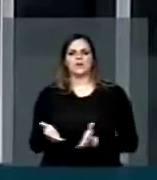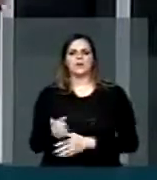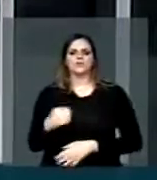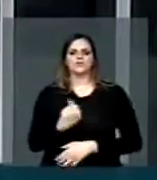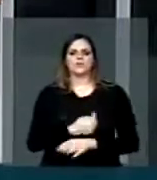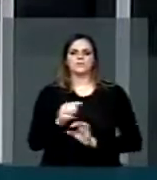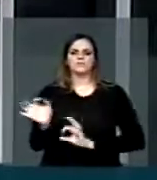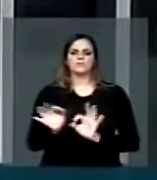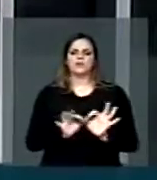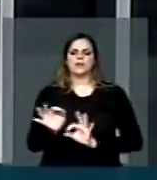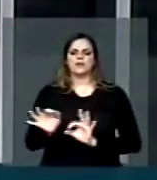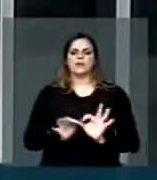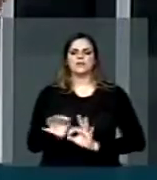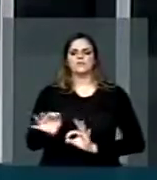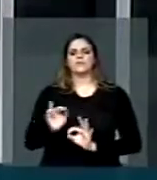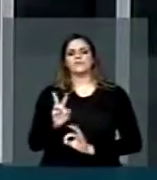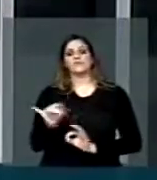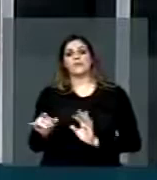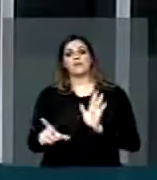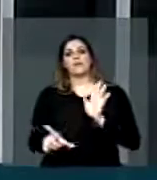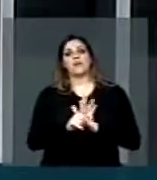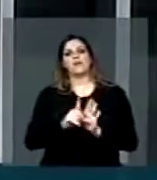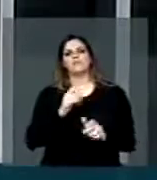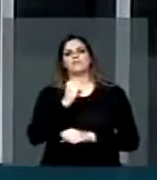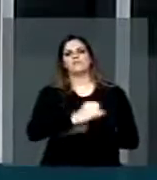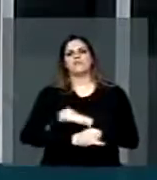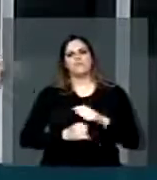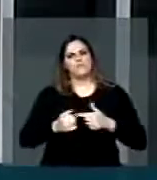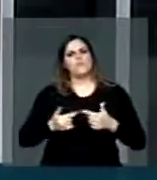preparemos para a batalha do marco civil da internet